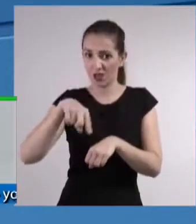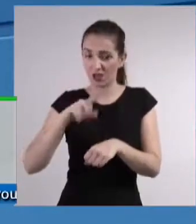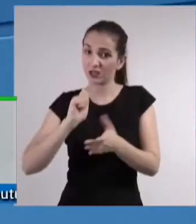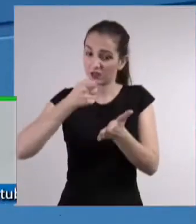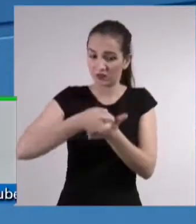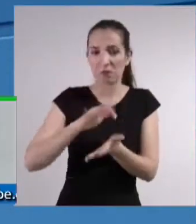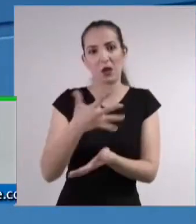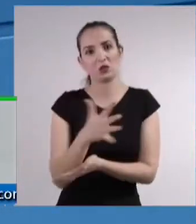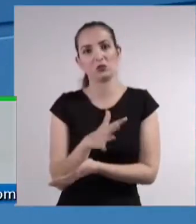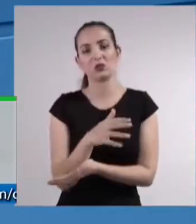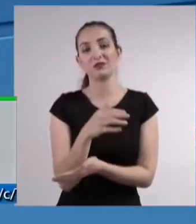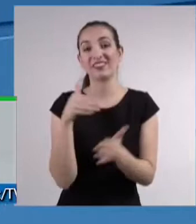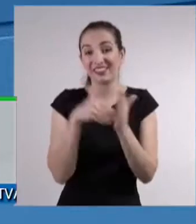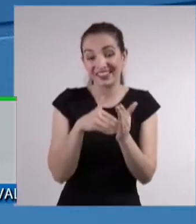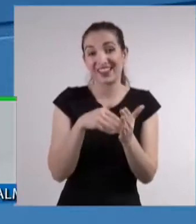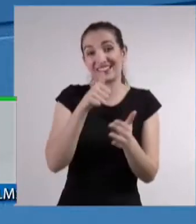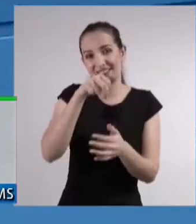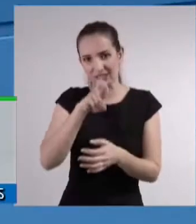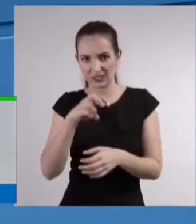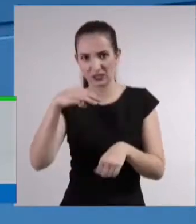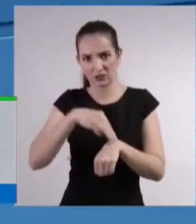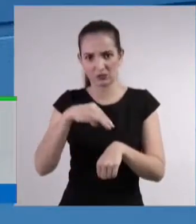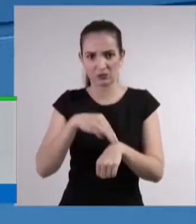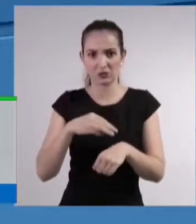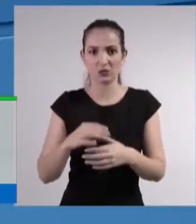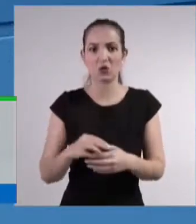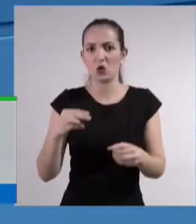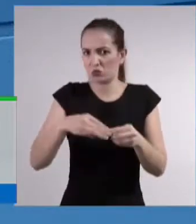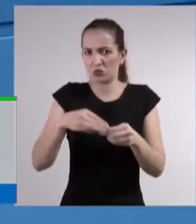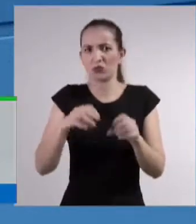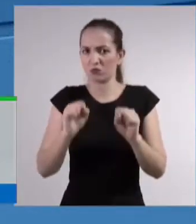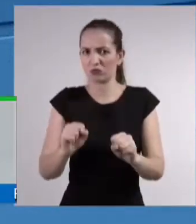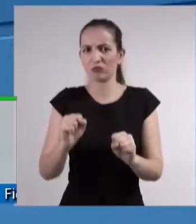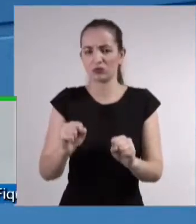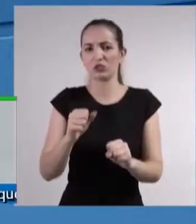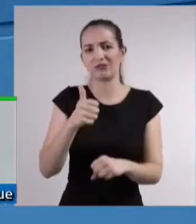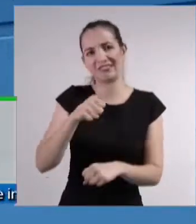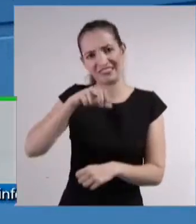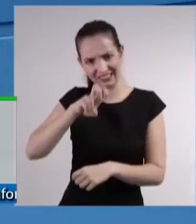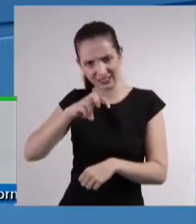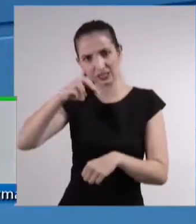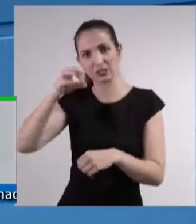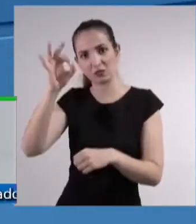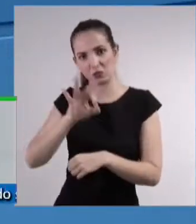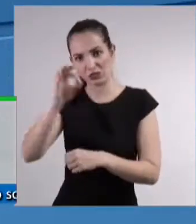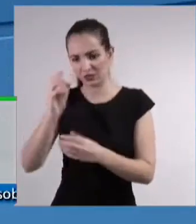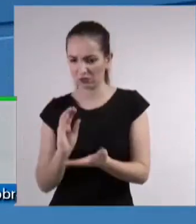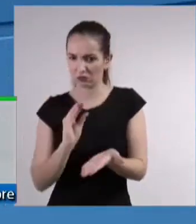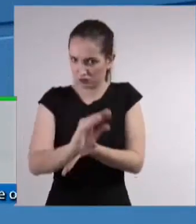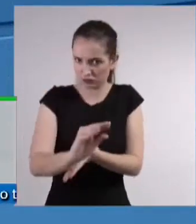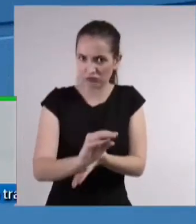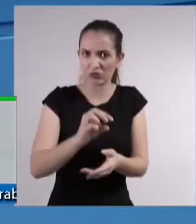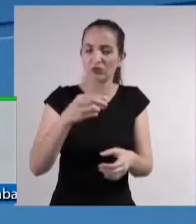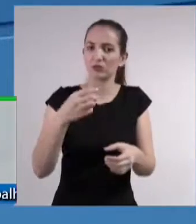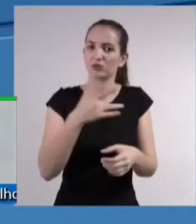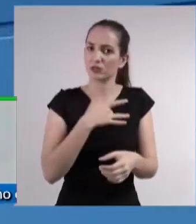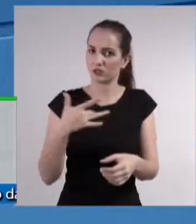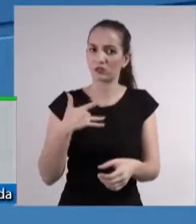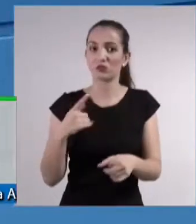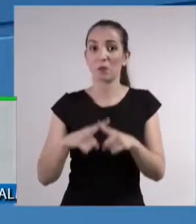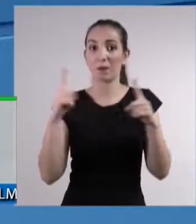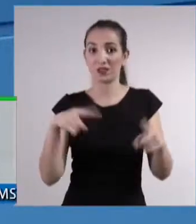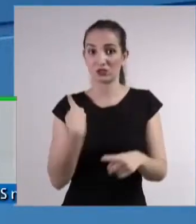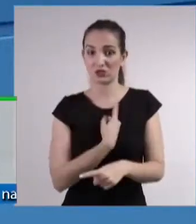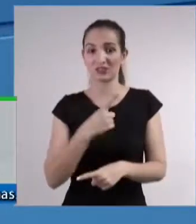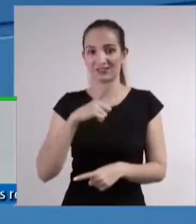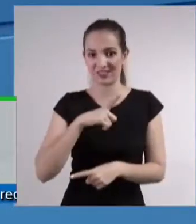mínimo 15%. Quer dizer, o município podia investir 15% e ele estava cumprindo a sua obrigação constitucional. Nós temos municípios